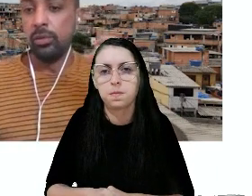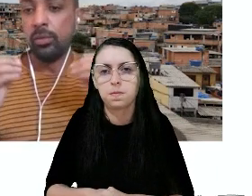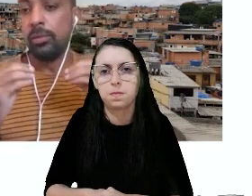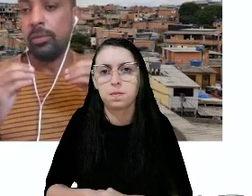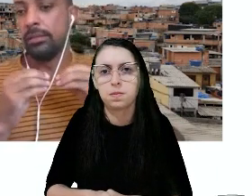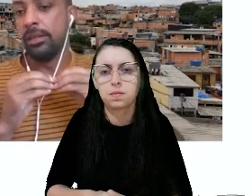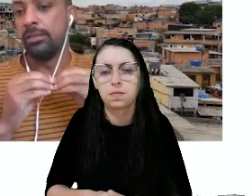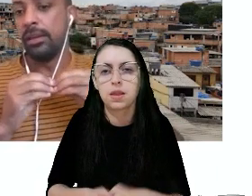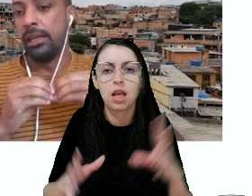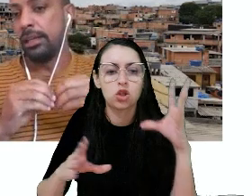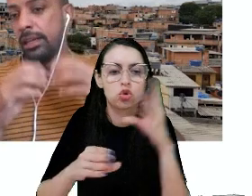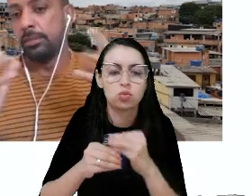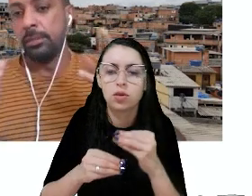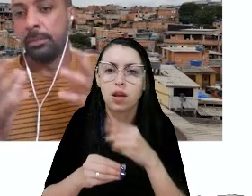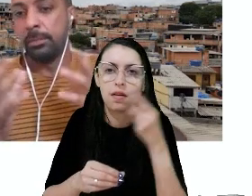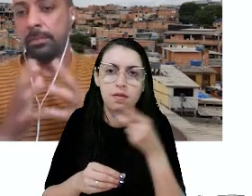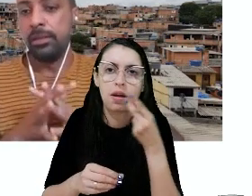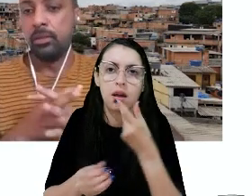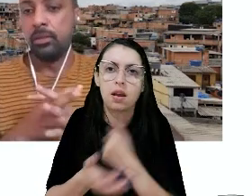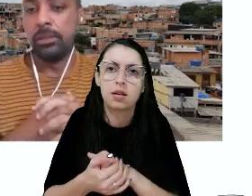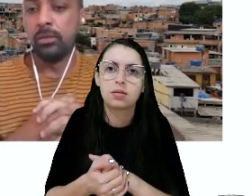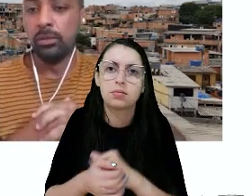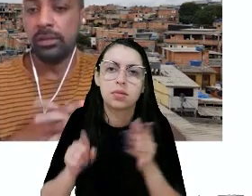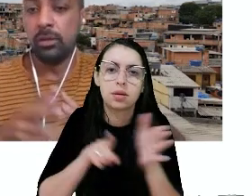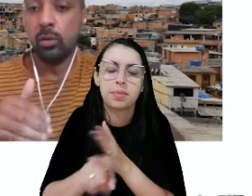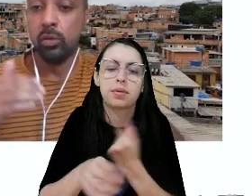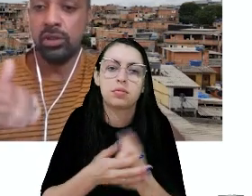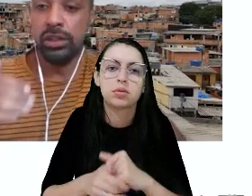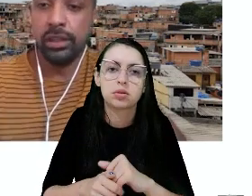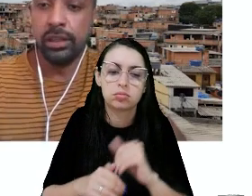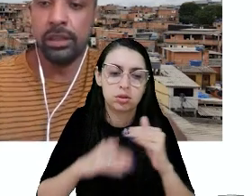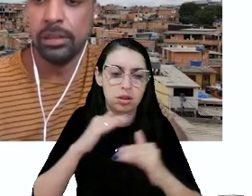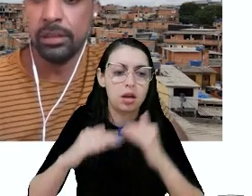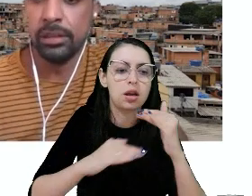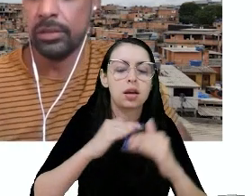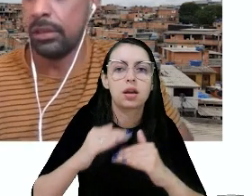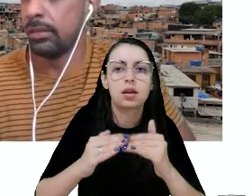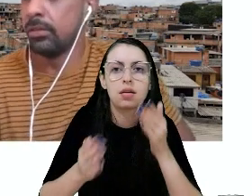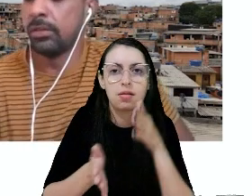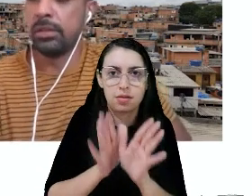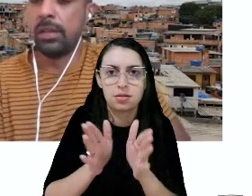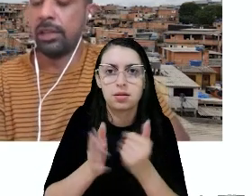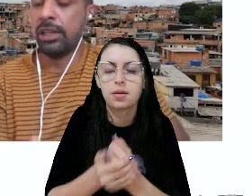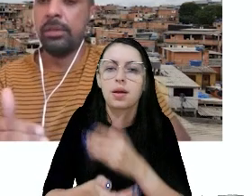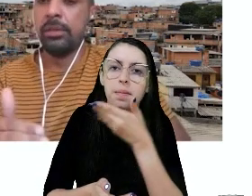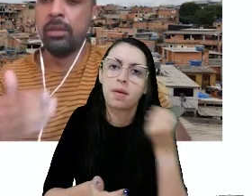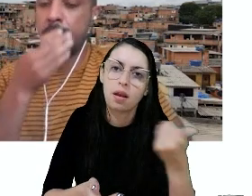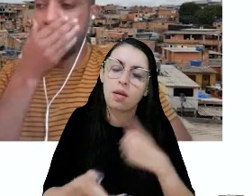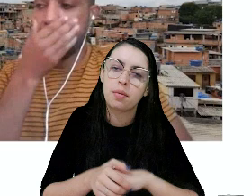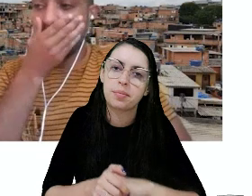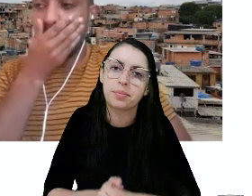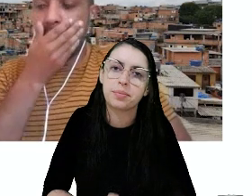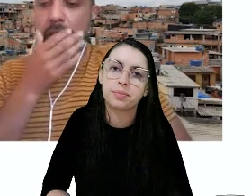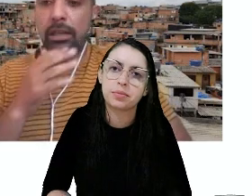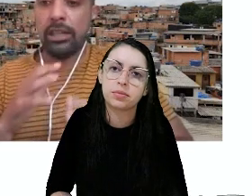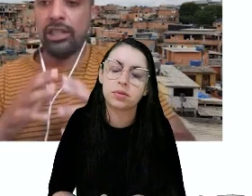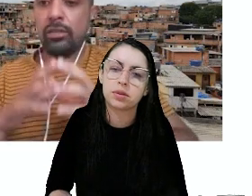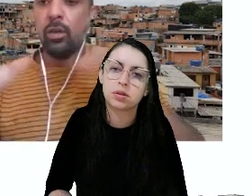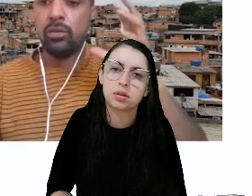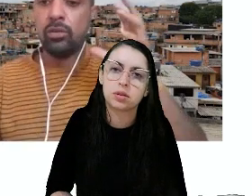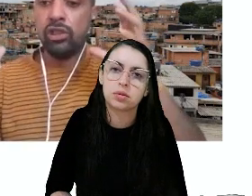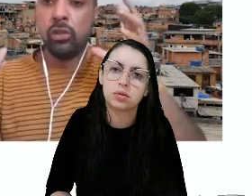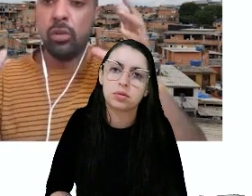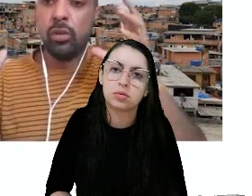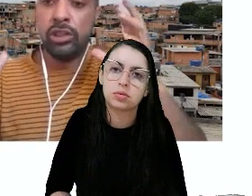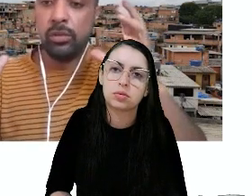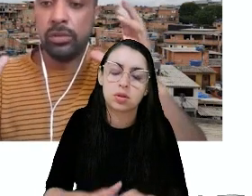para resumir um pouco mais a minha fala e até abrir para eventuais perguntas e conduzir aqui da maneira que vocês acharem melhor. A